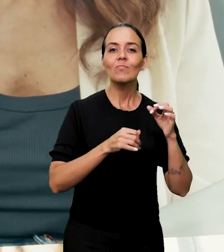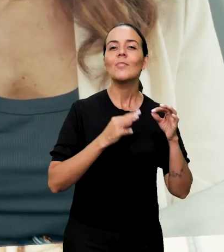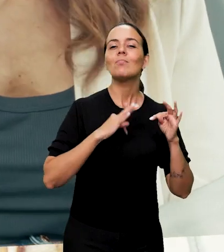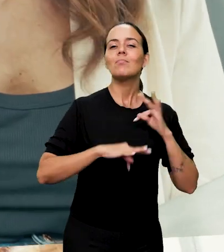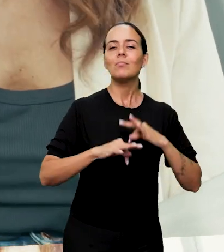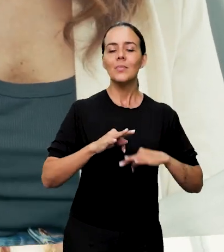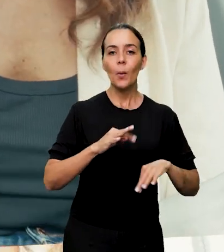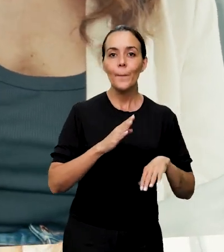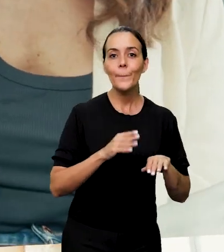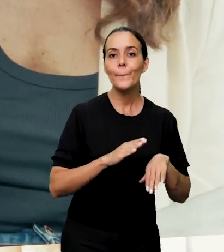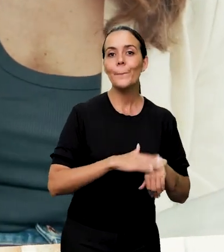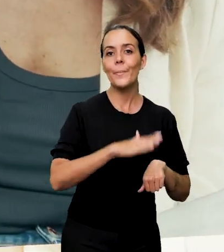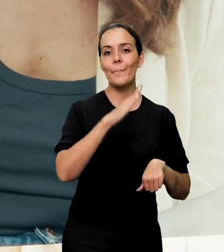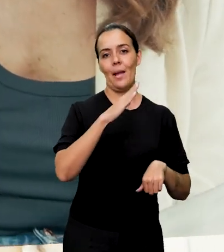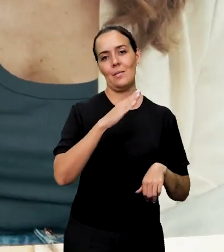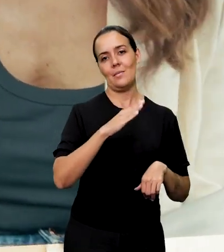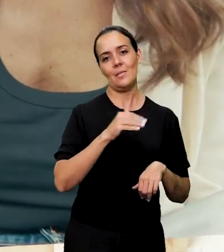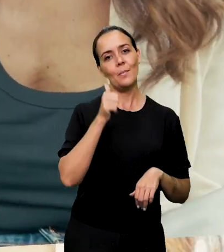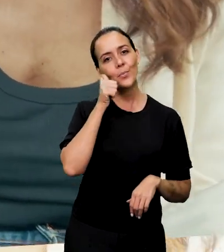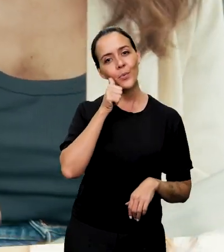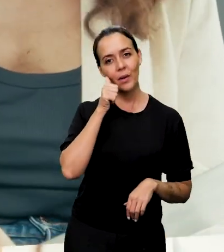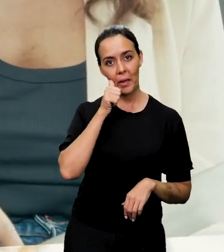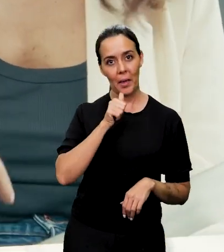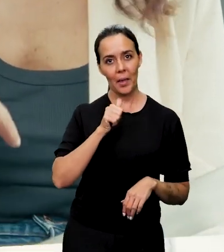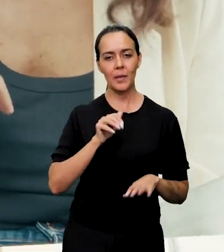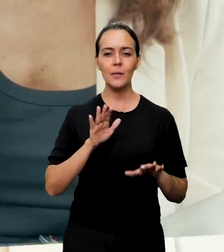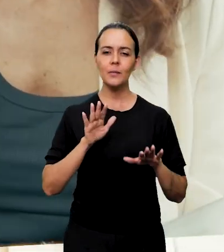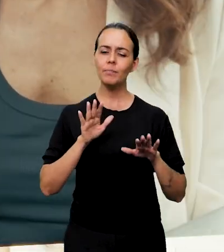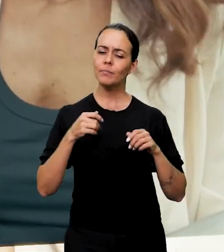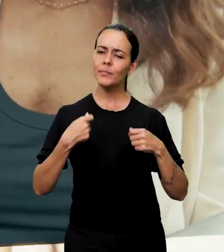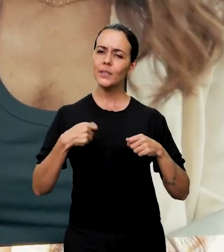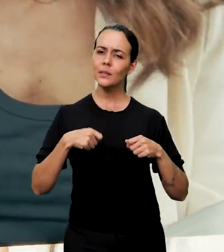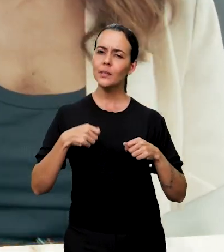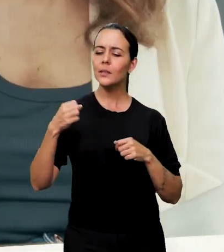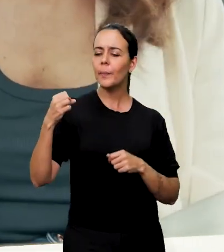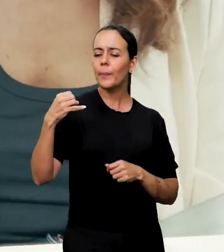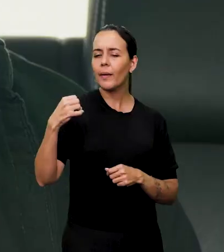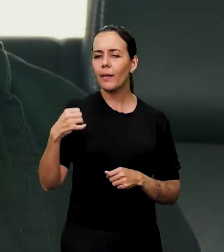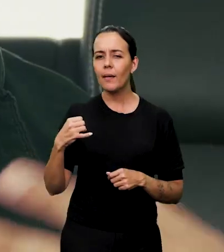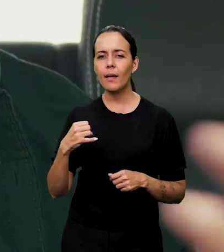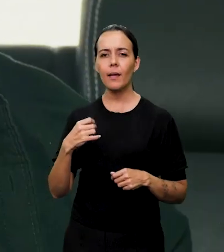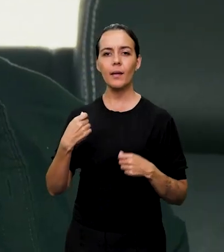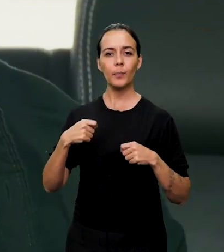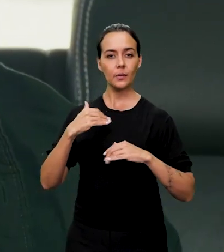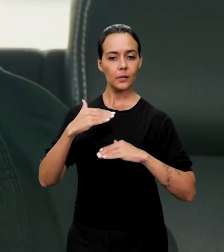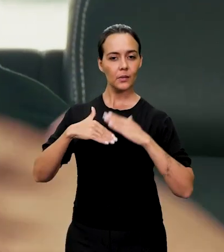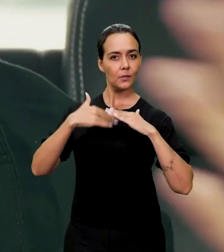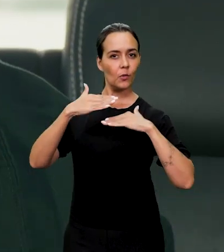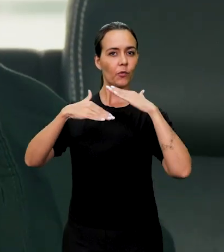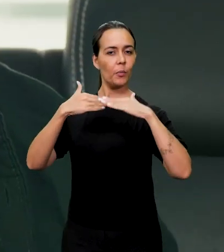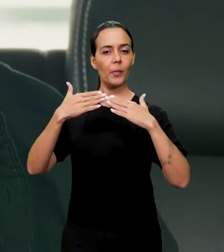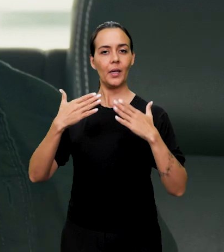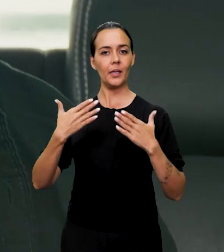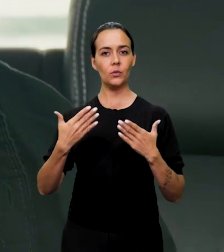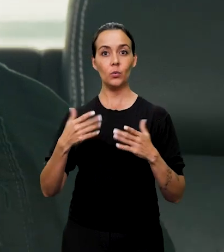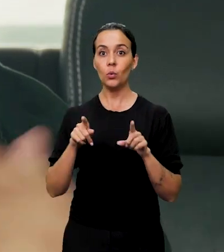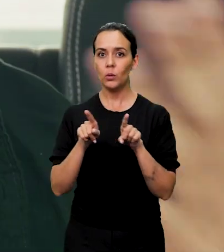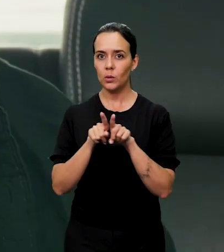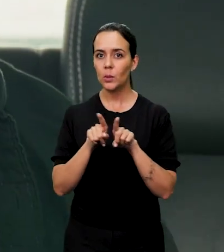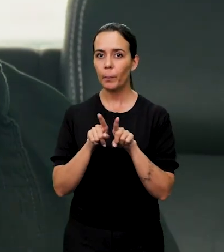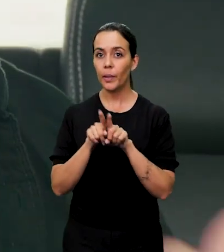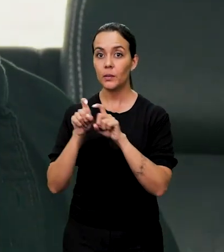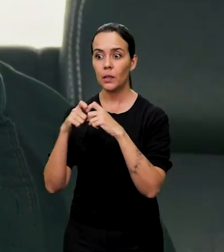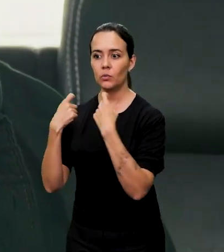de clima, um pouco mais de envolvimento, um pouco mais de paquera. O erotismo e principalmente